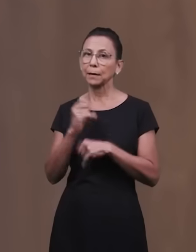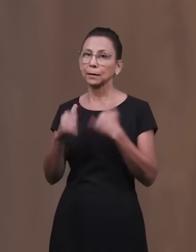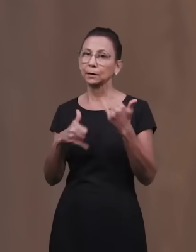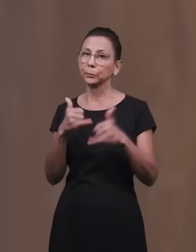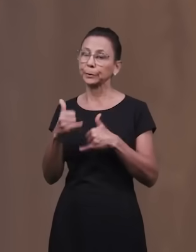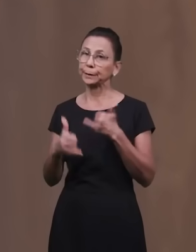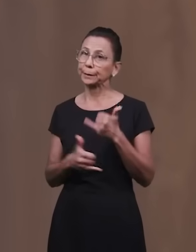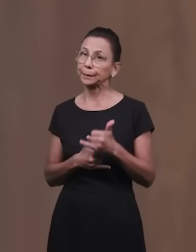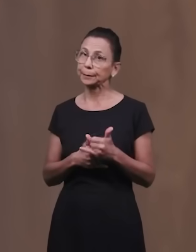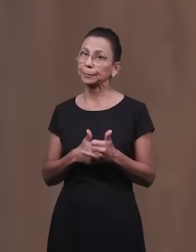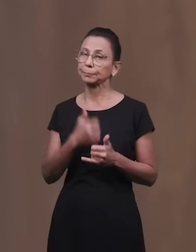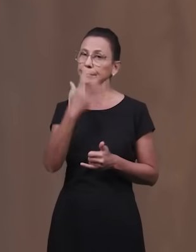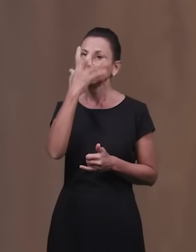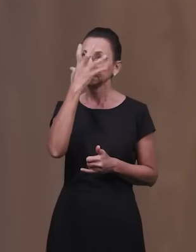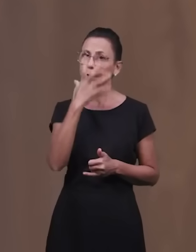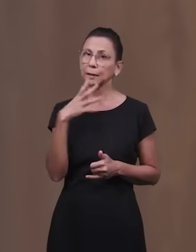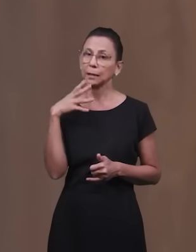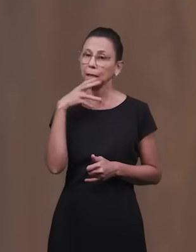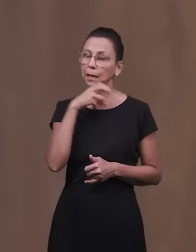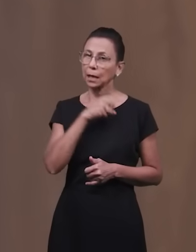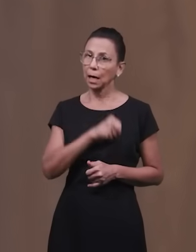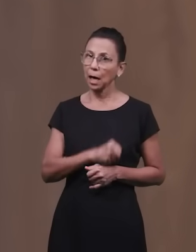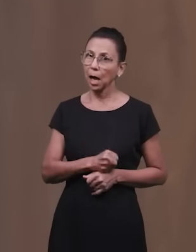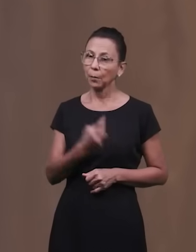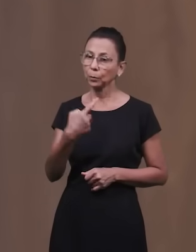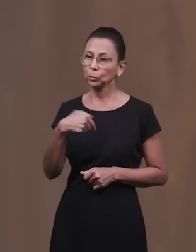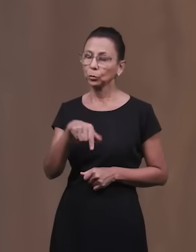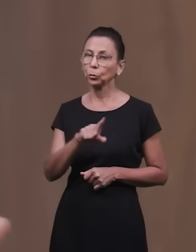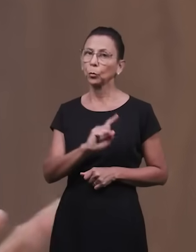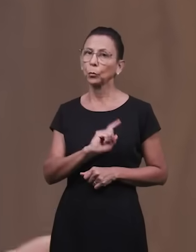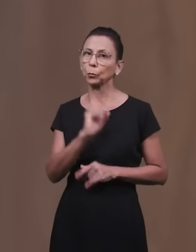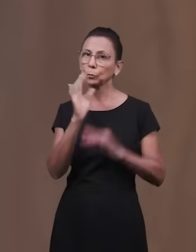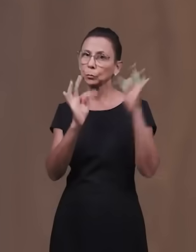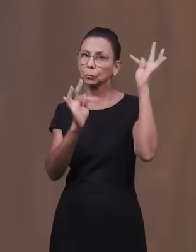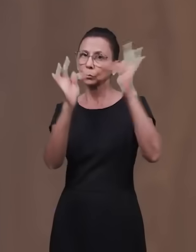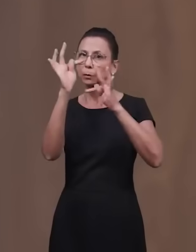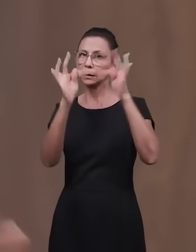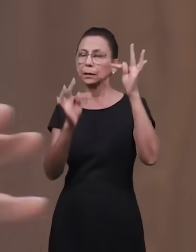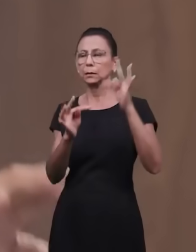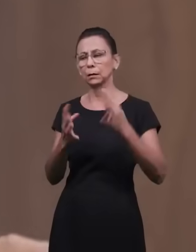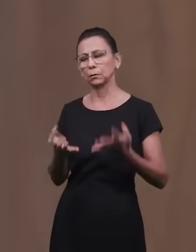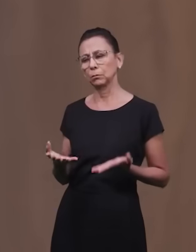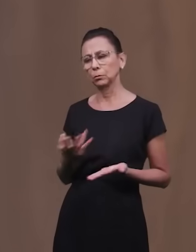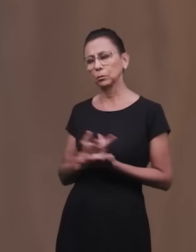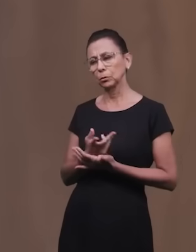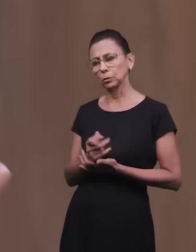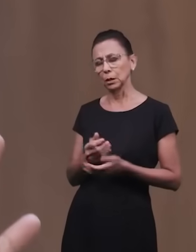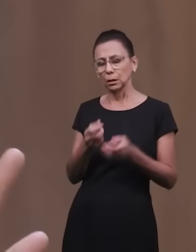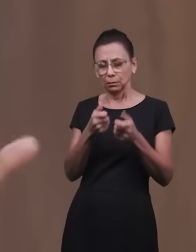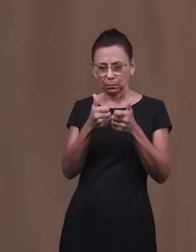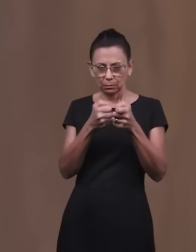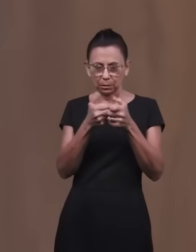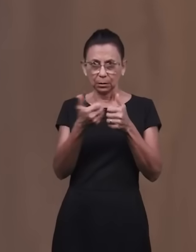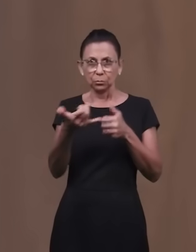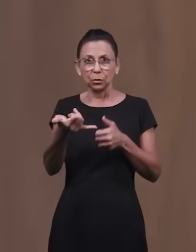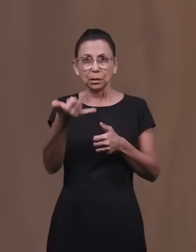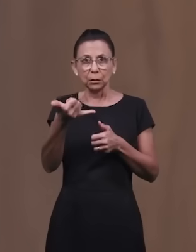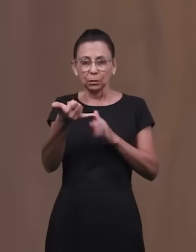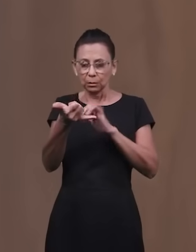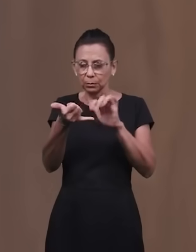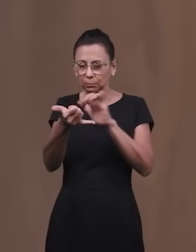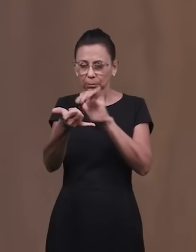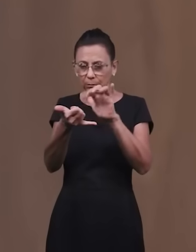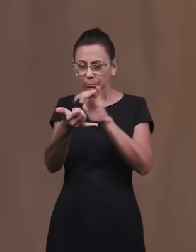de brincar, precisa cuidar muito rápido. Então, já brincava o tempo todo desse jeito, e agora não está brincando mais, só fica